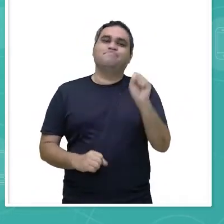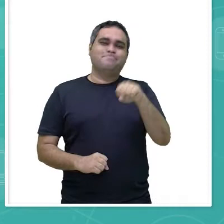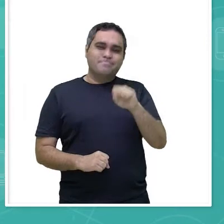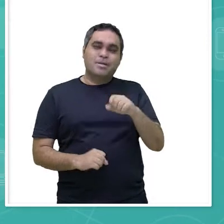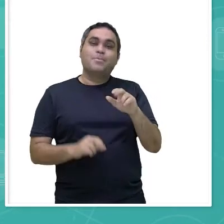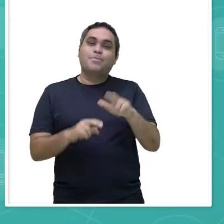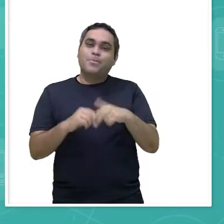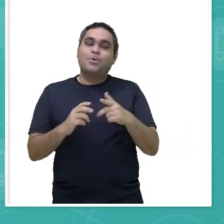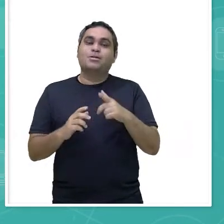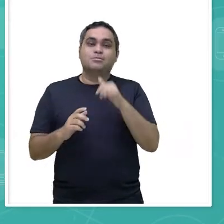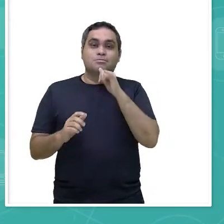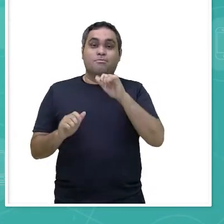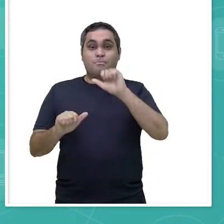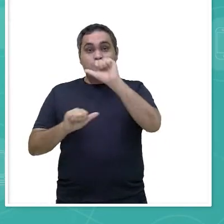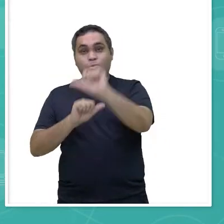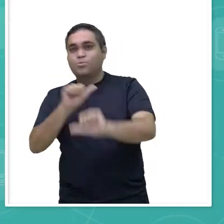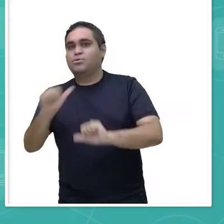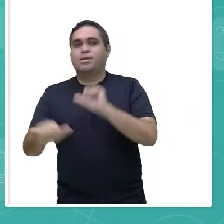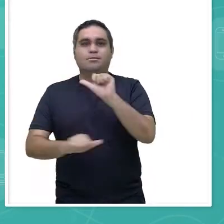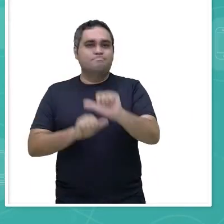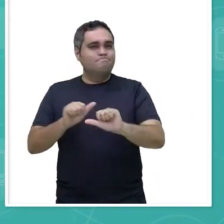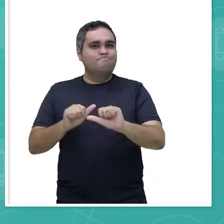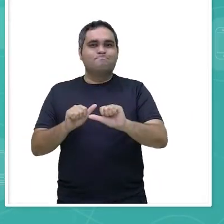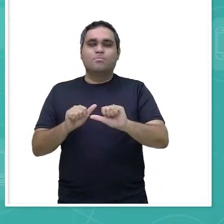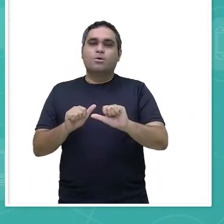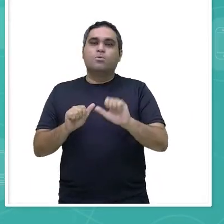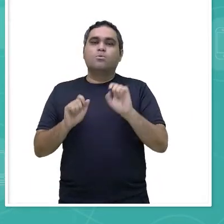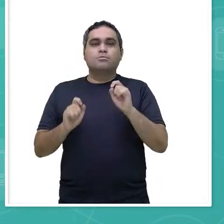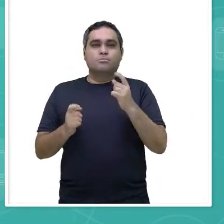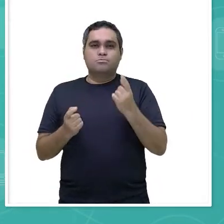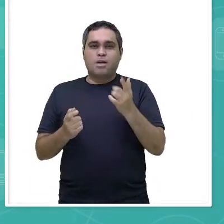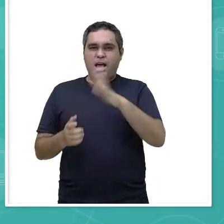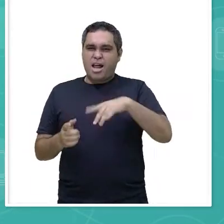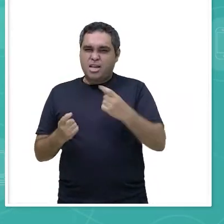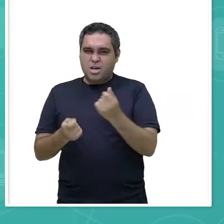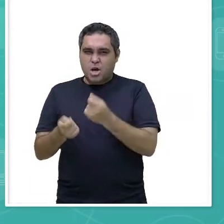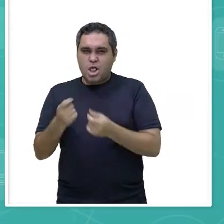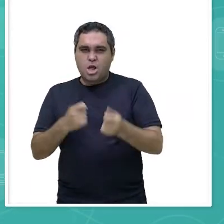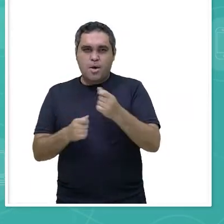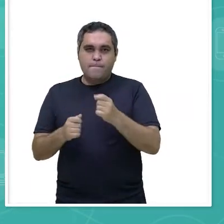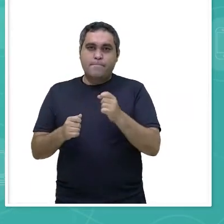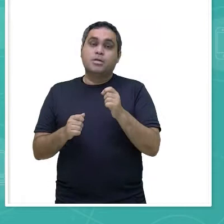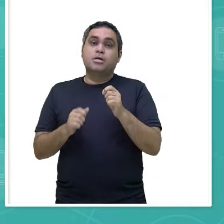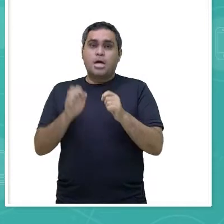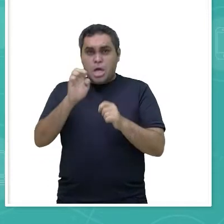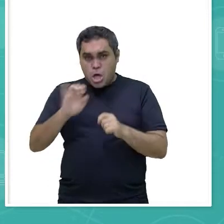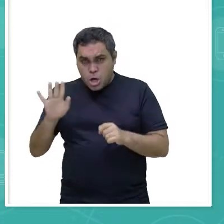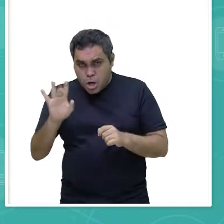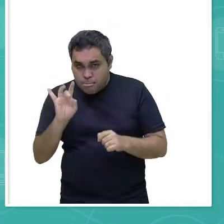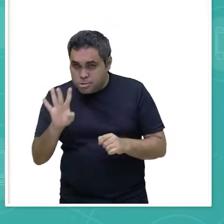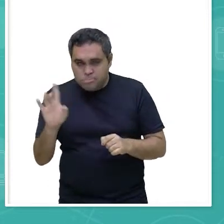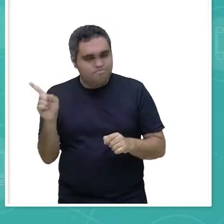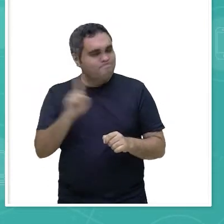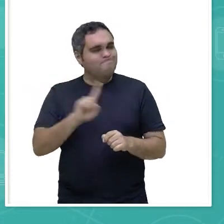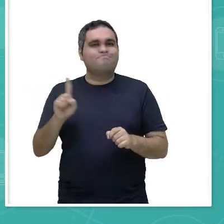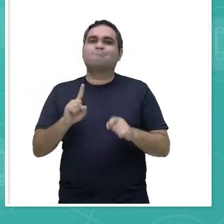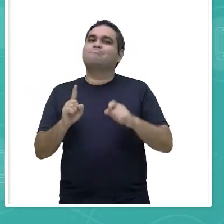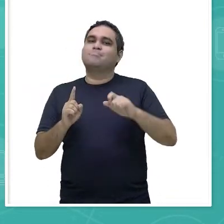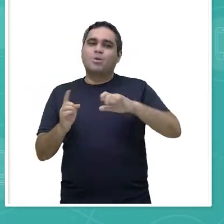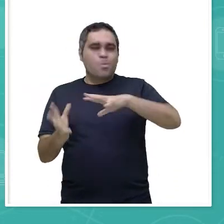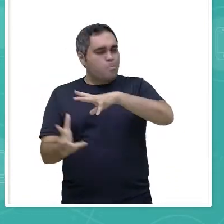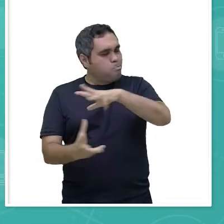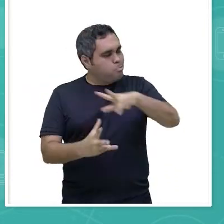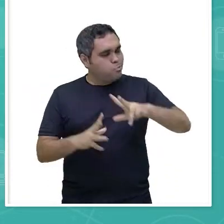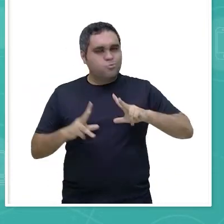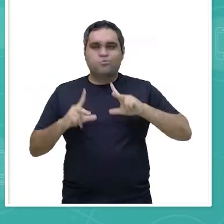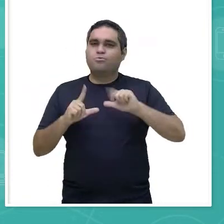vai transformar toda a questão econômica e social, não só da Europa, mas também do mundo. E vocês vão ver mais para frente